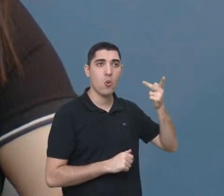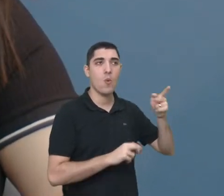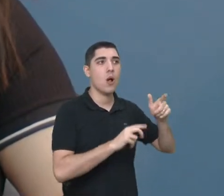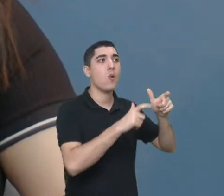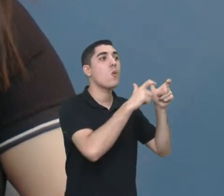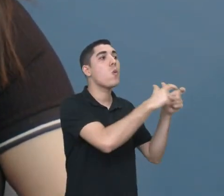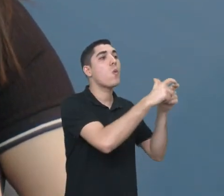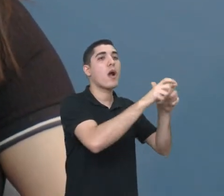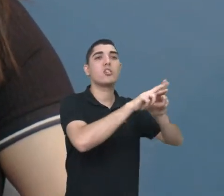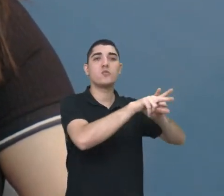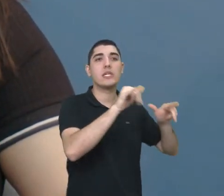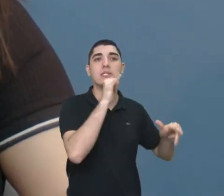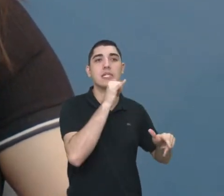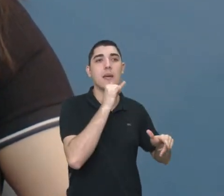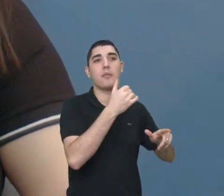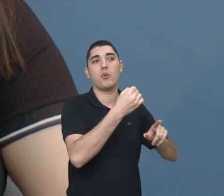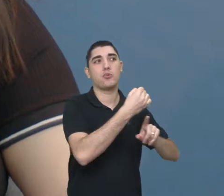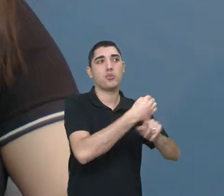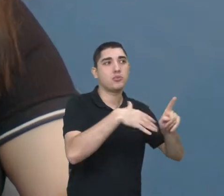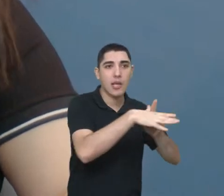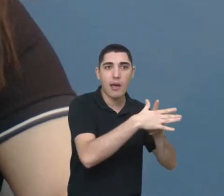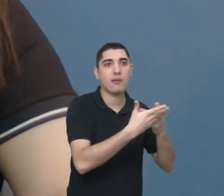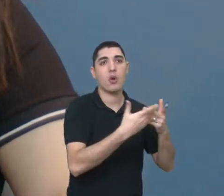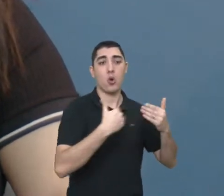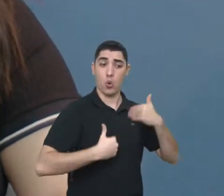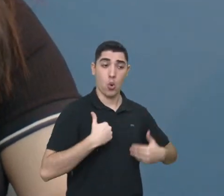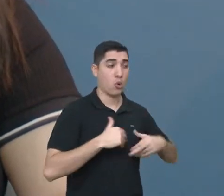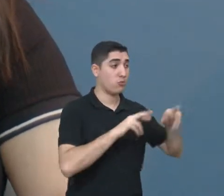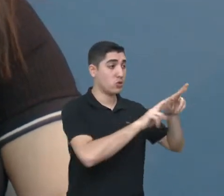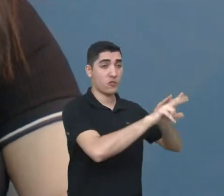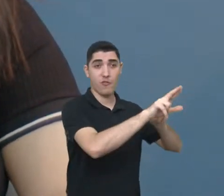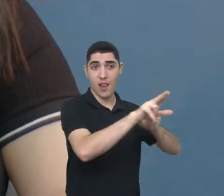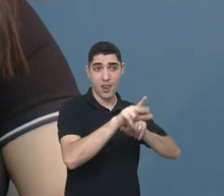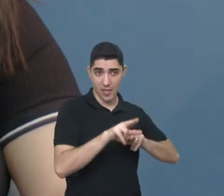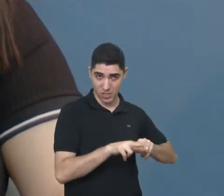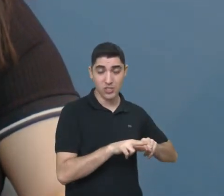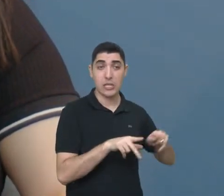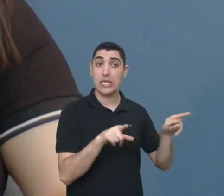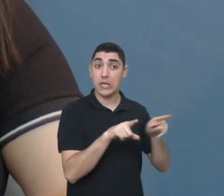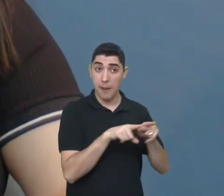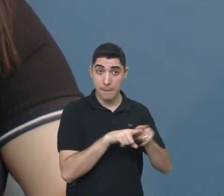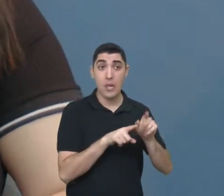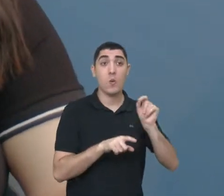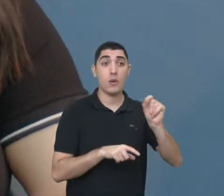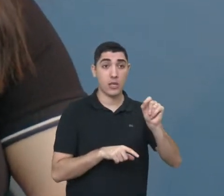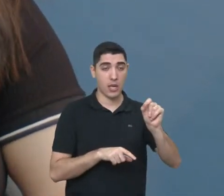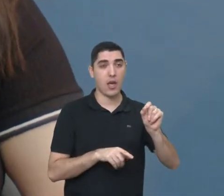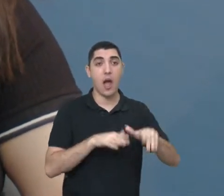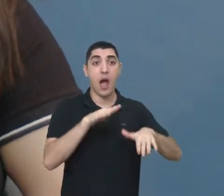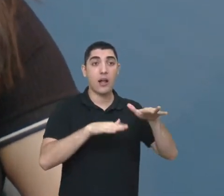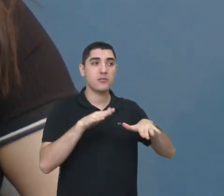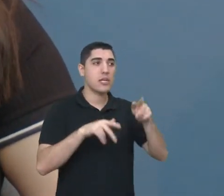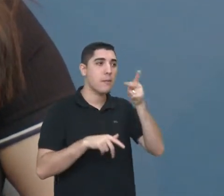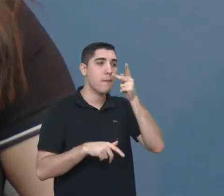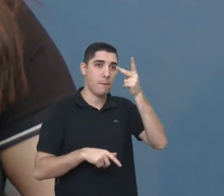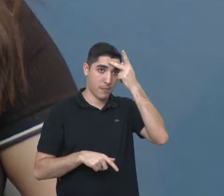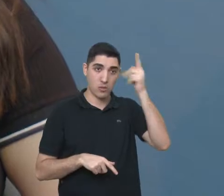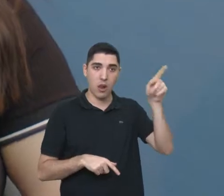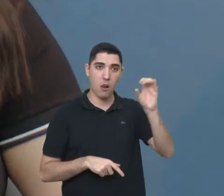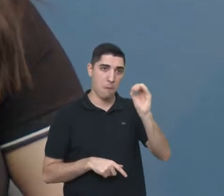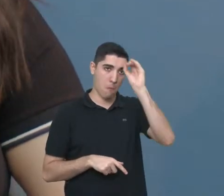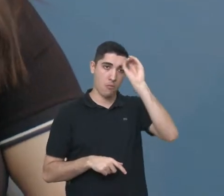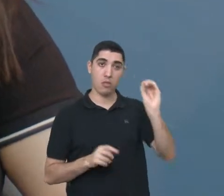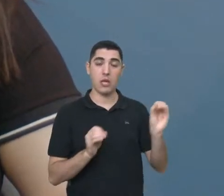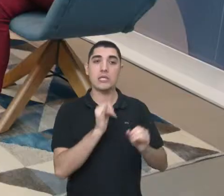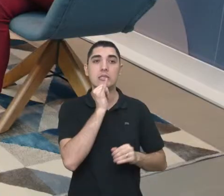contextos diferentes, contextos sociais, corpos diferentes e muitas vezes até de uma maneira muito silenciosa, né?